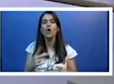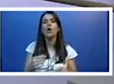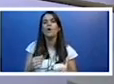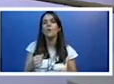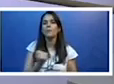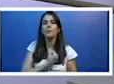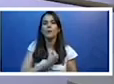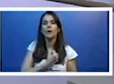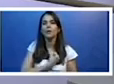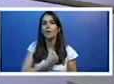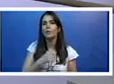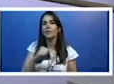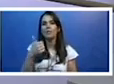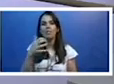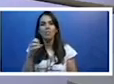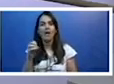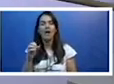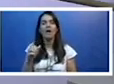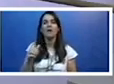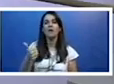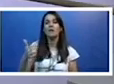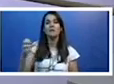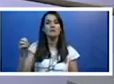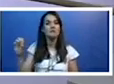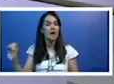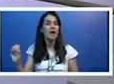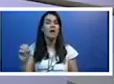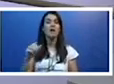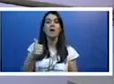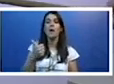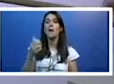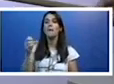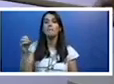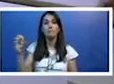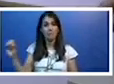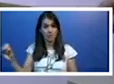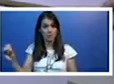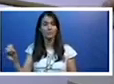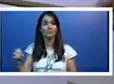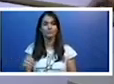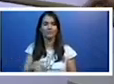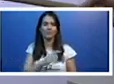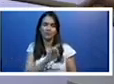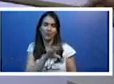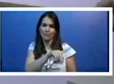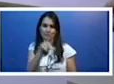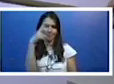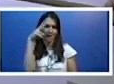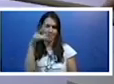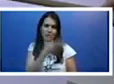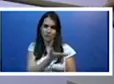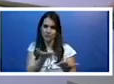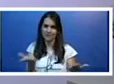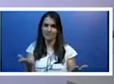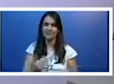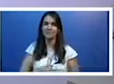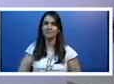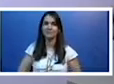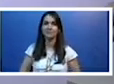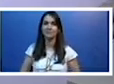tipo 10, 100, 1000, 10.000, certo? Relembrando vocês. Então a vírgula está aqui, vem para